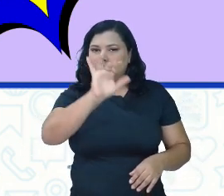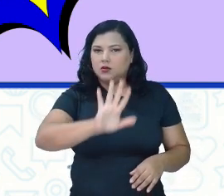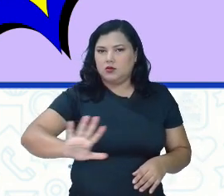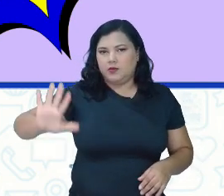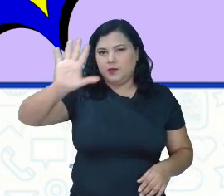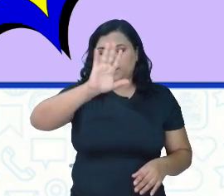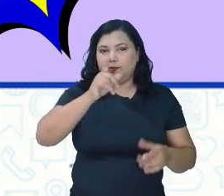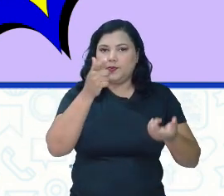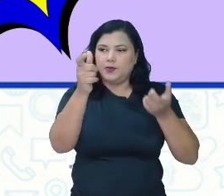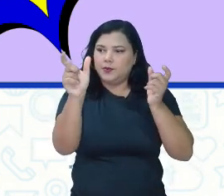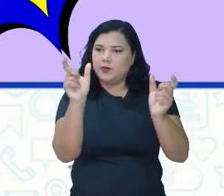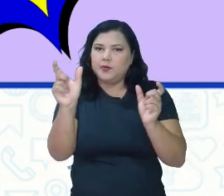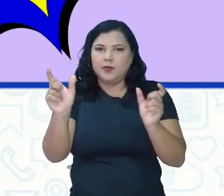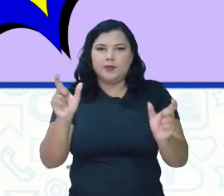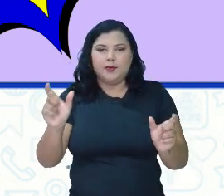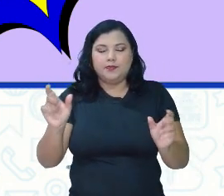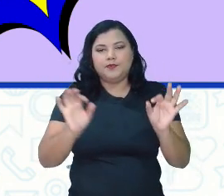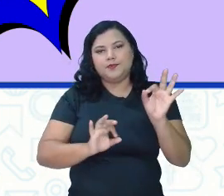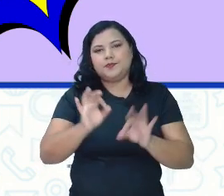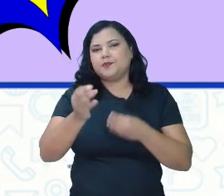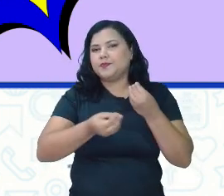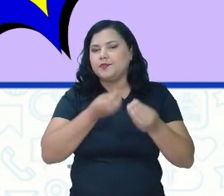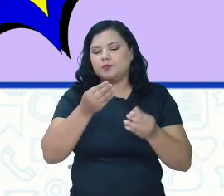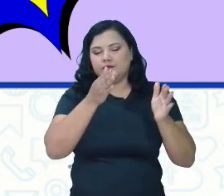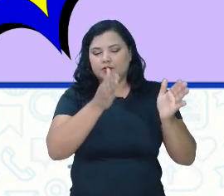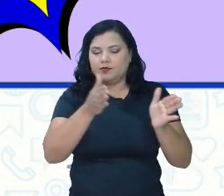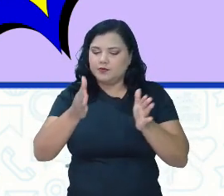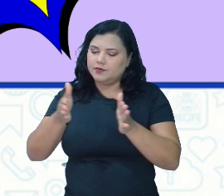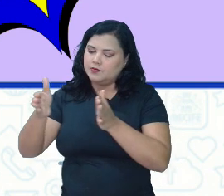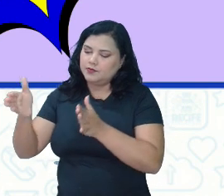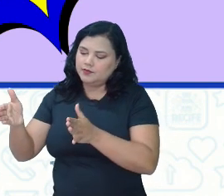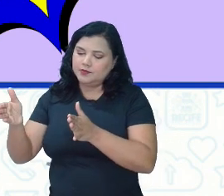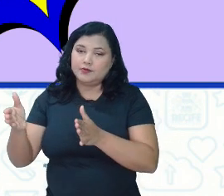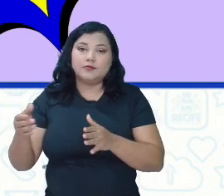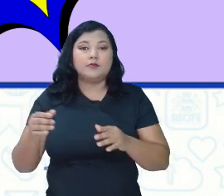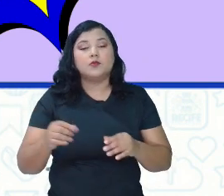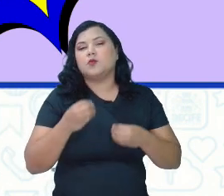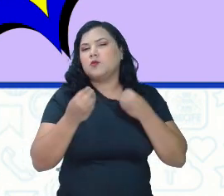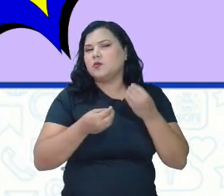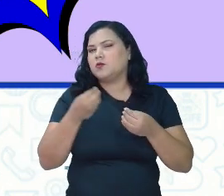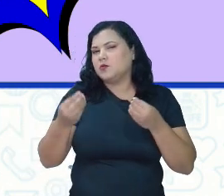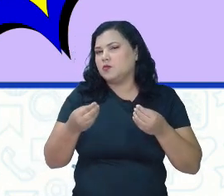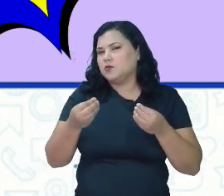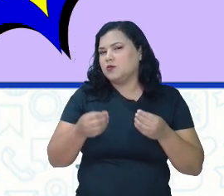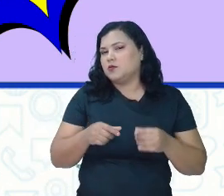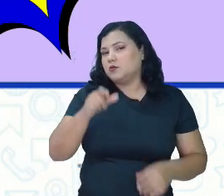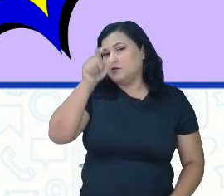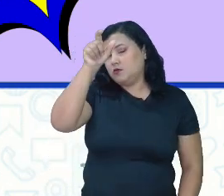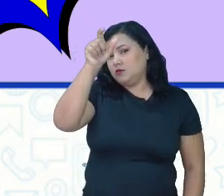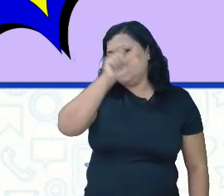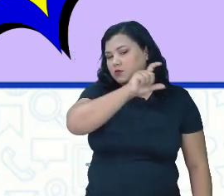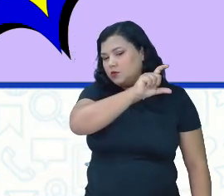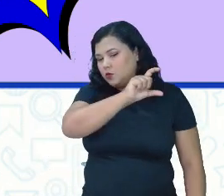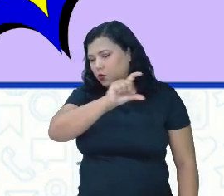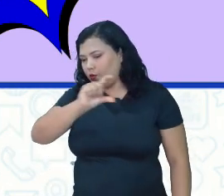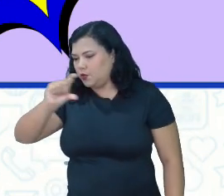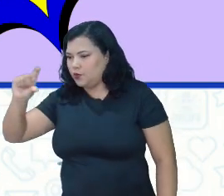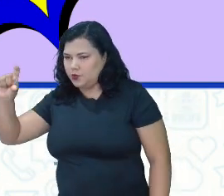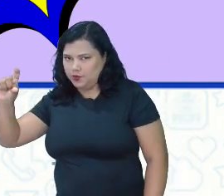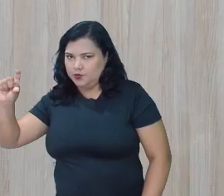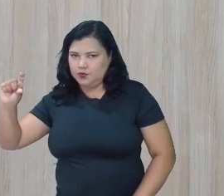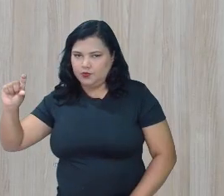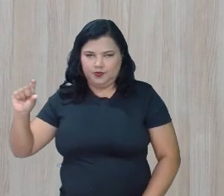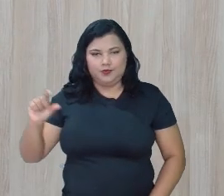palavras, organizadas em sequência, normalmente na horizontal. Então, essas histórias em